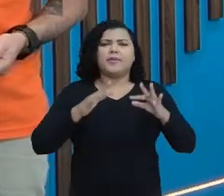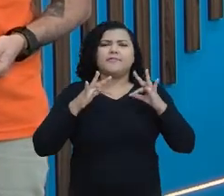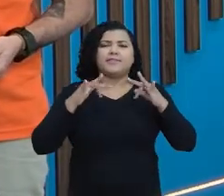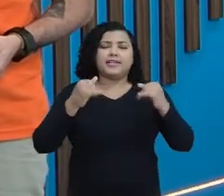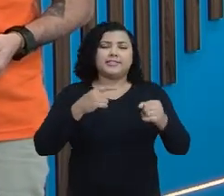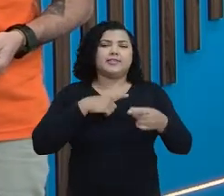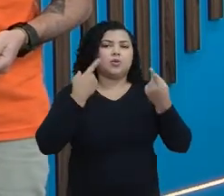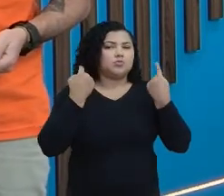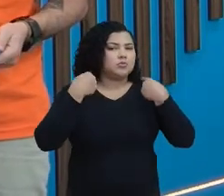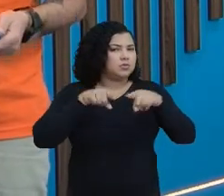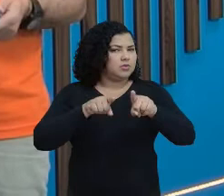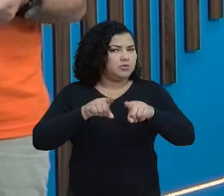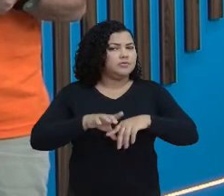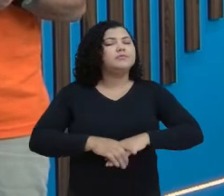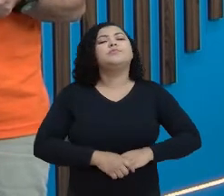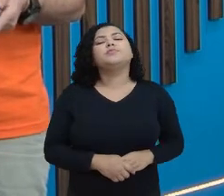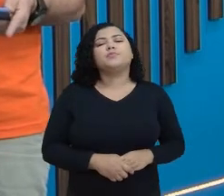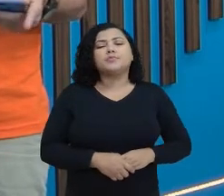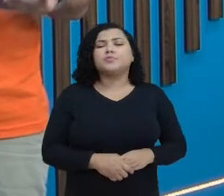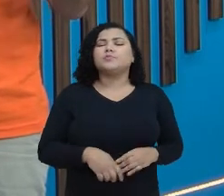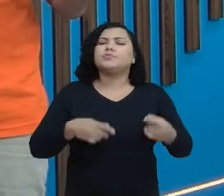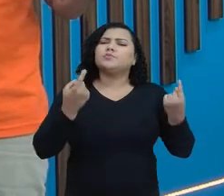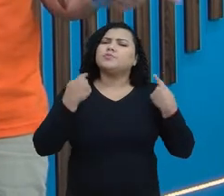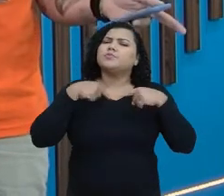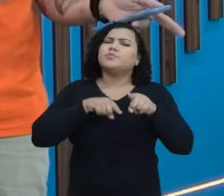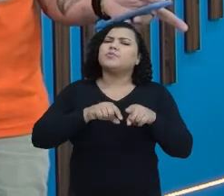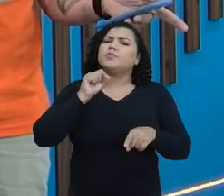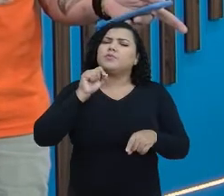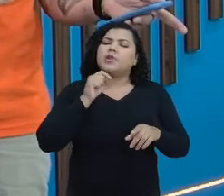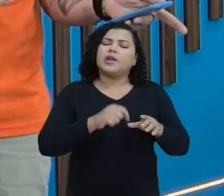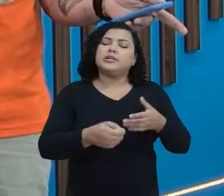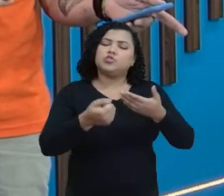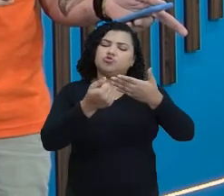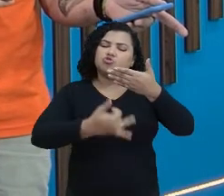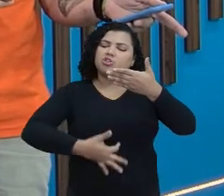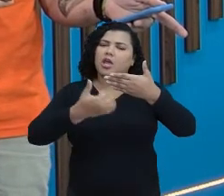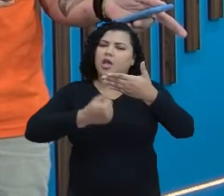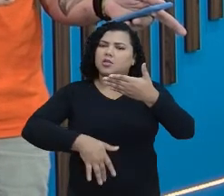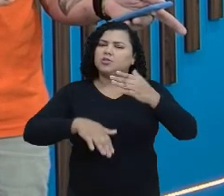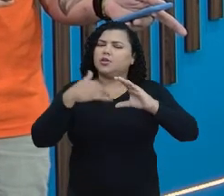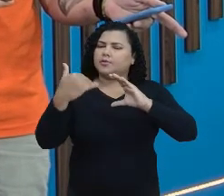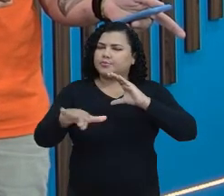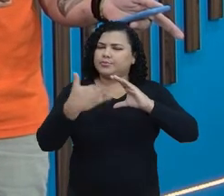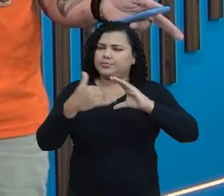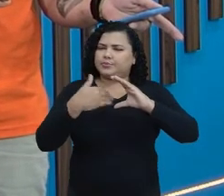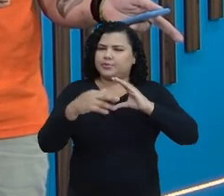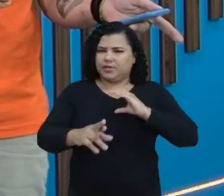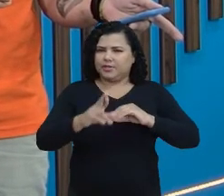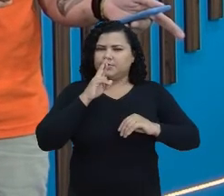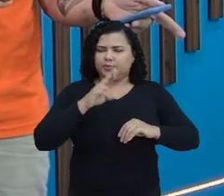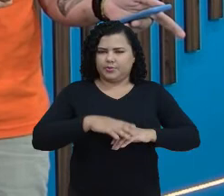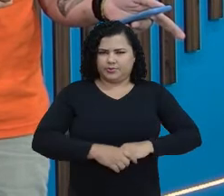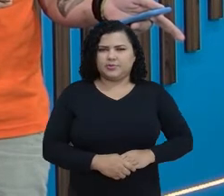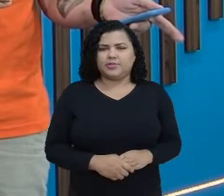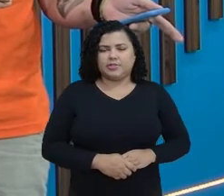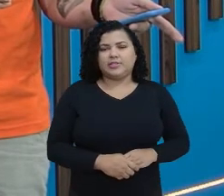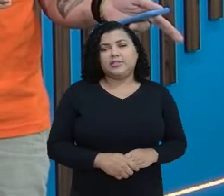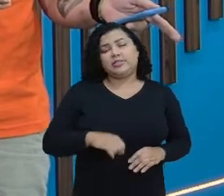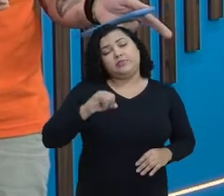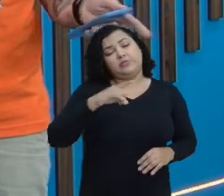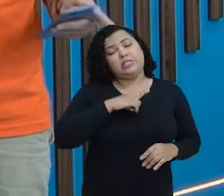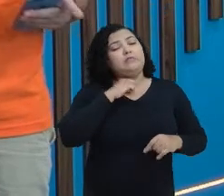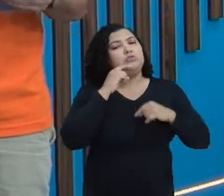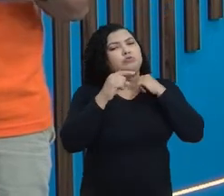tem um desafio, tá certo? Esse desafio, escreve lá a resposta que você encontrou ou se você teve